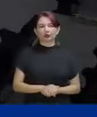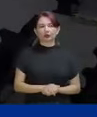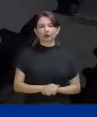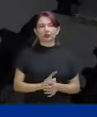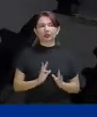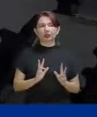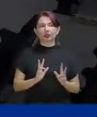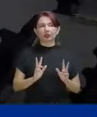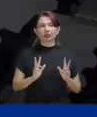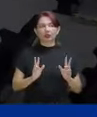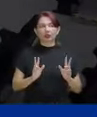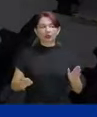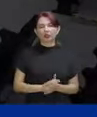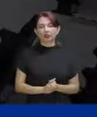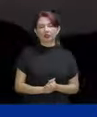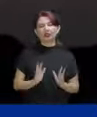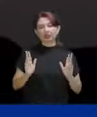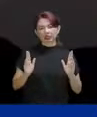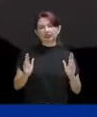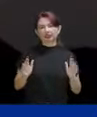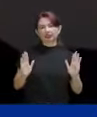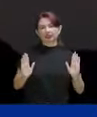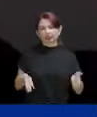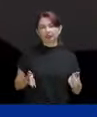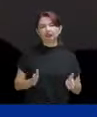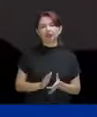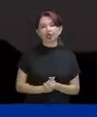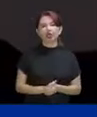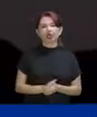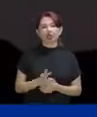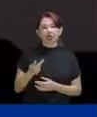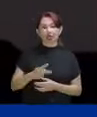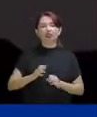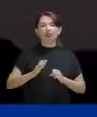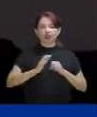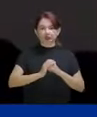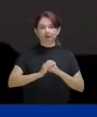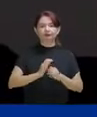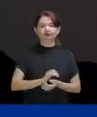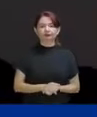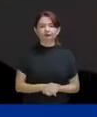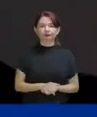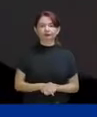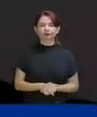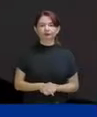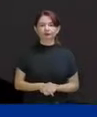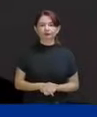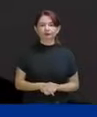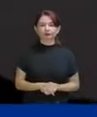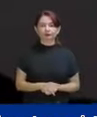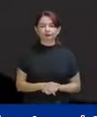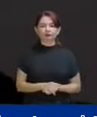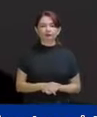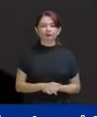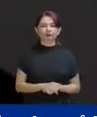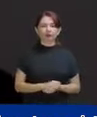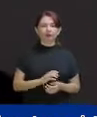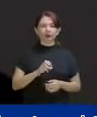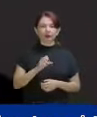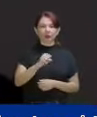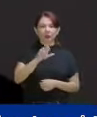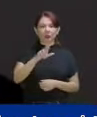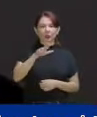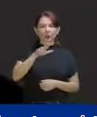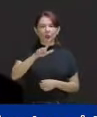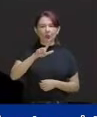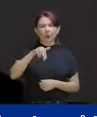O relator, essa notificada aqui na Corte Regional Eleitoral, com a aplicação da súmula 56